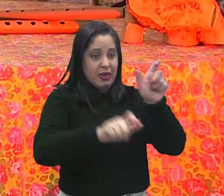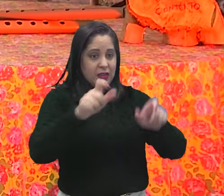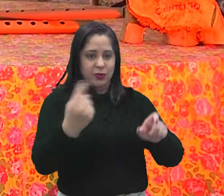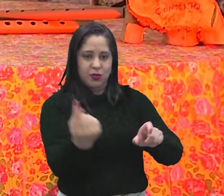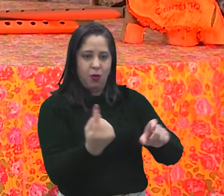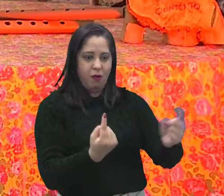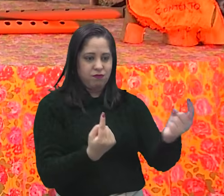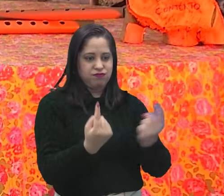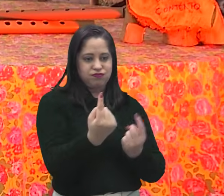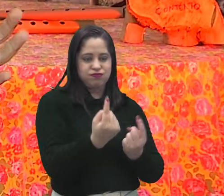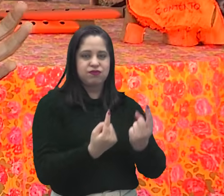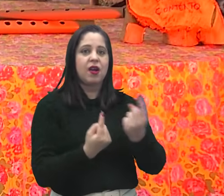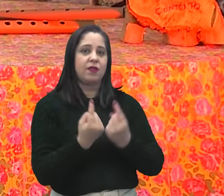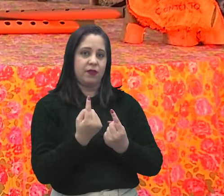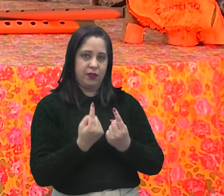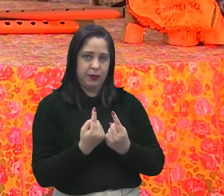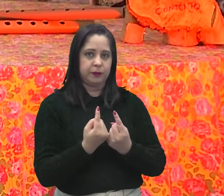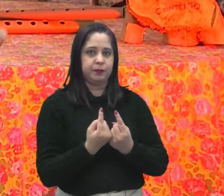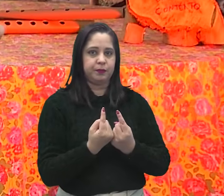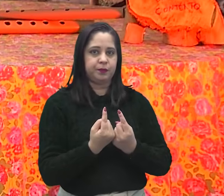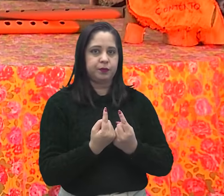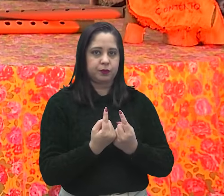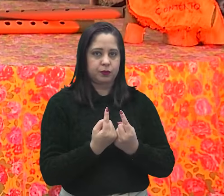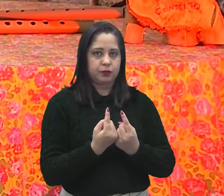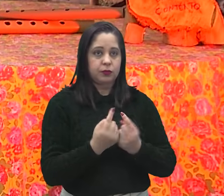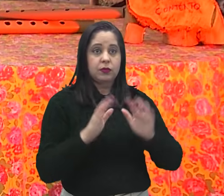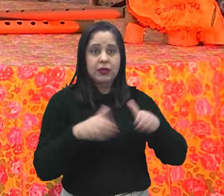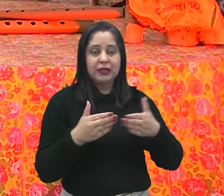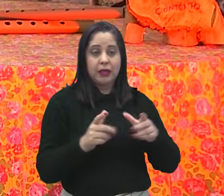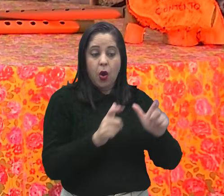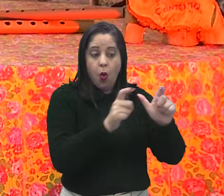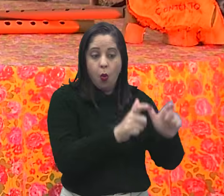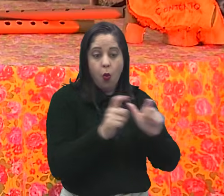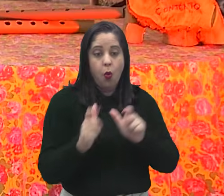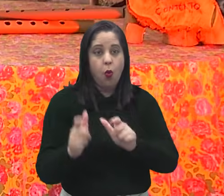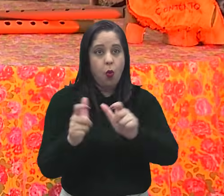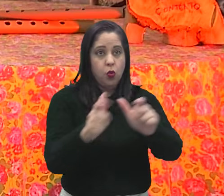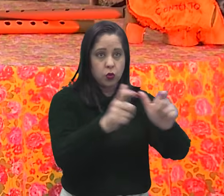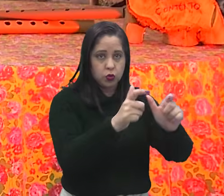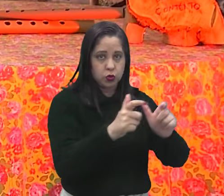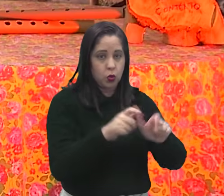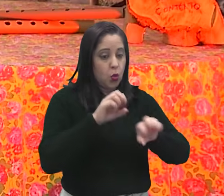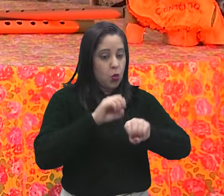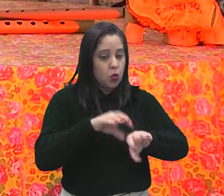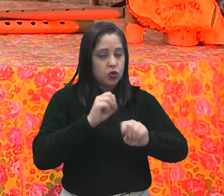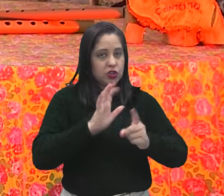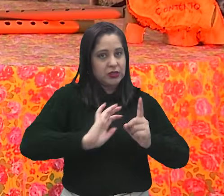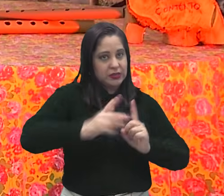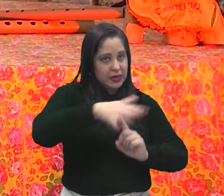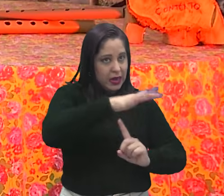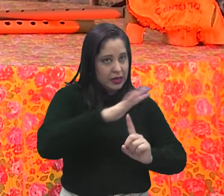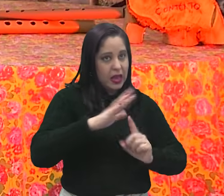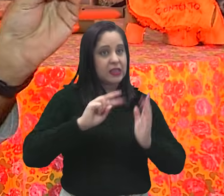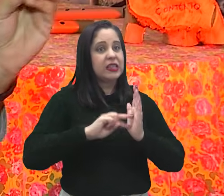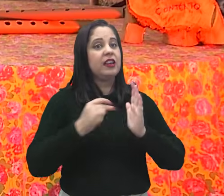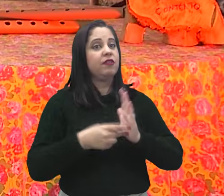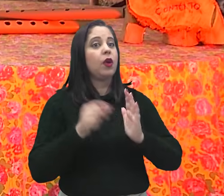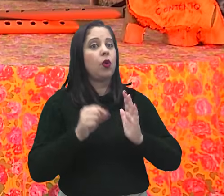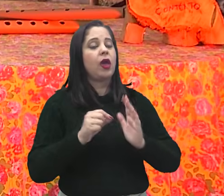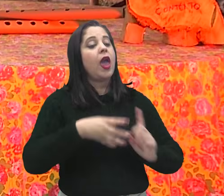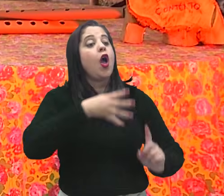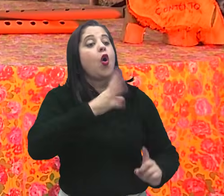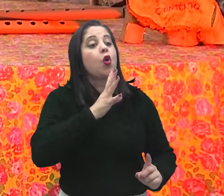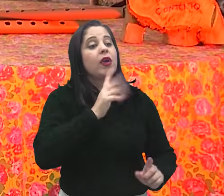dizendo. Esses núcleos de educação ambiental surgiram um pouco nessa proposta. A gente conheceu as pessoas que tinham vontade de fazer